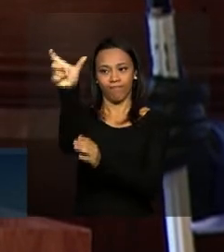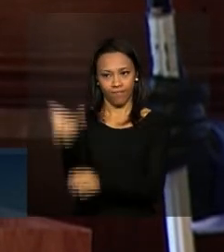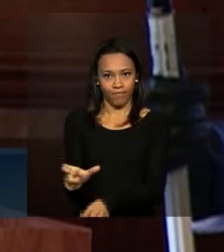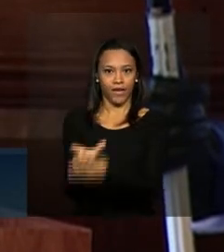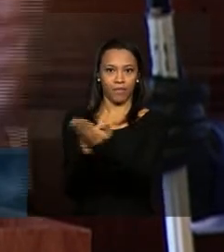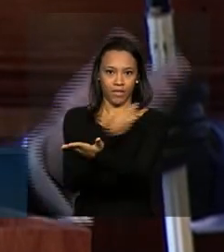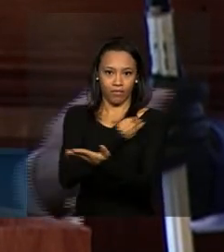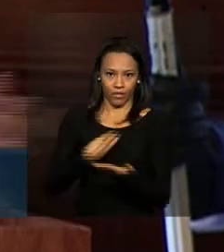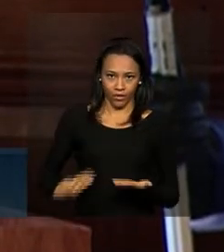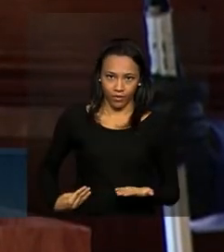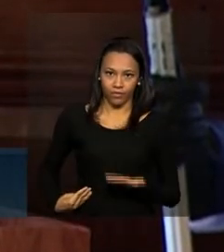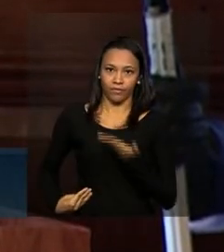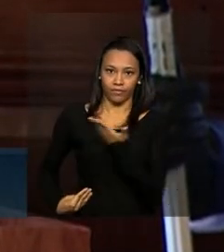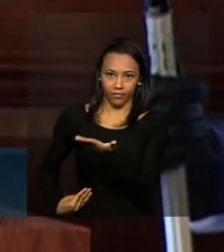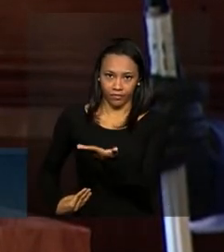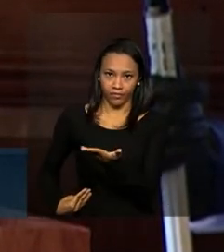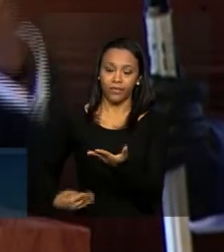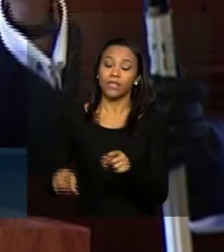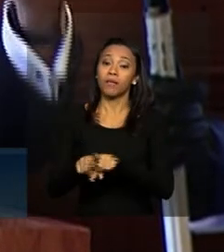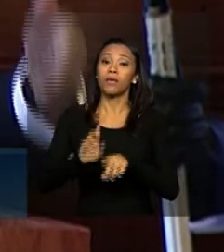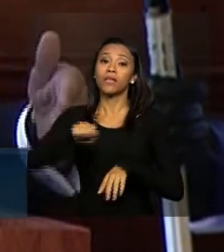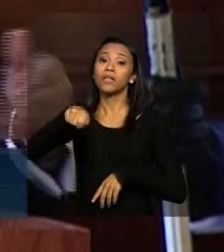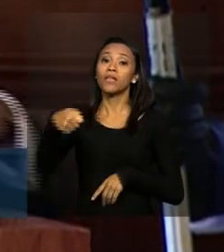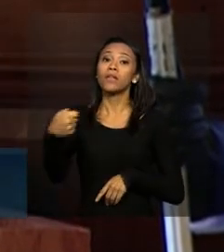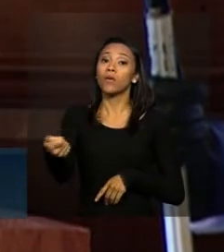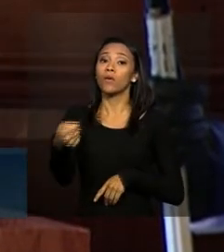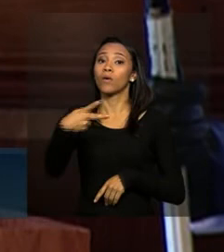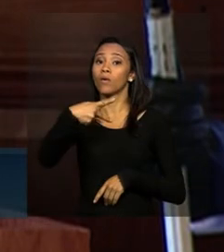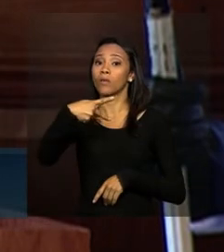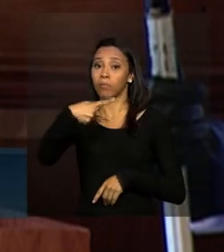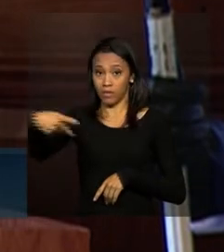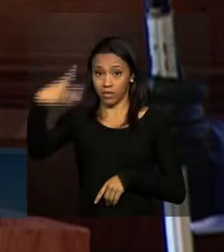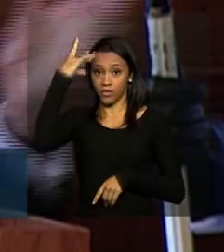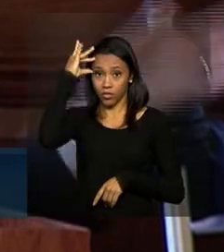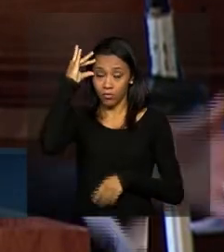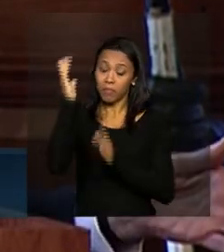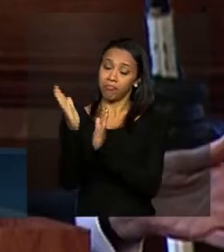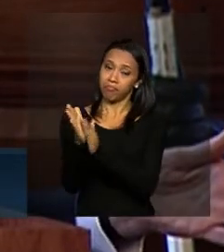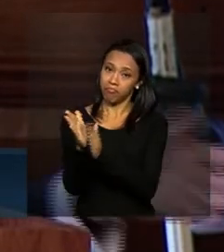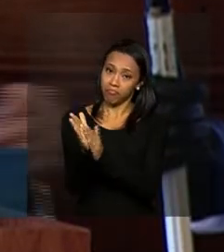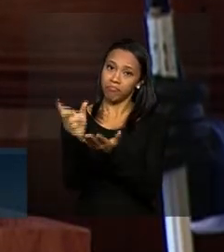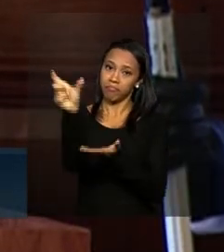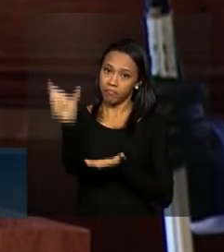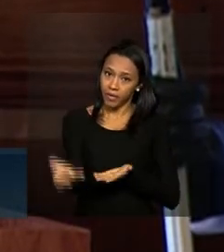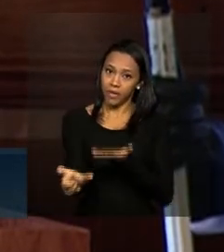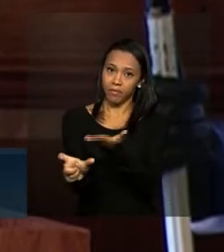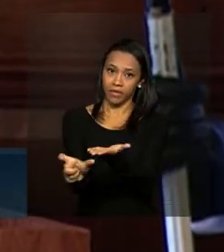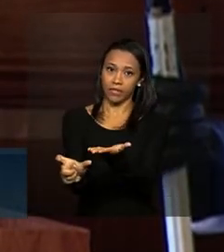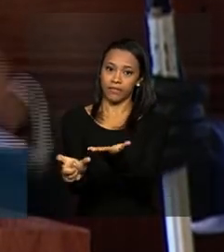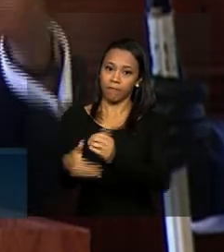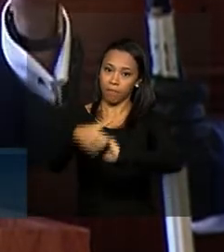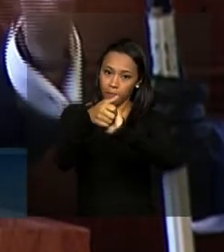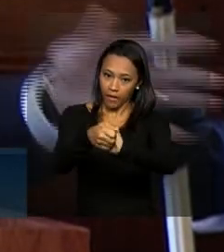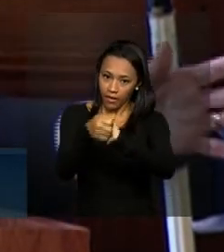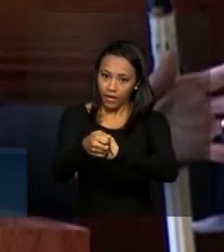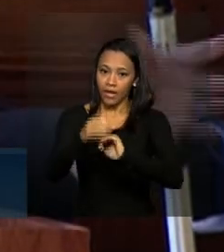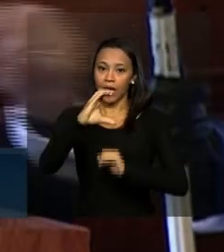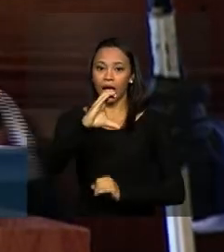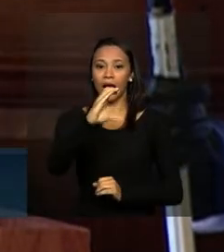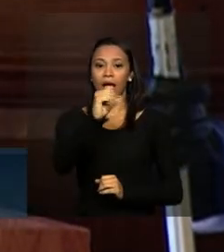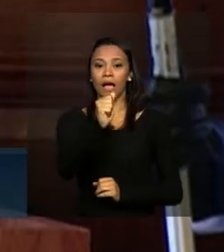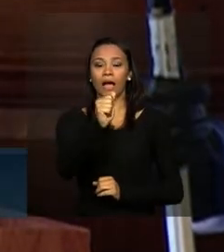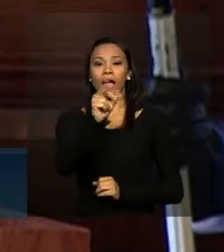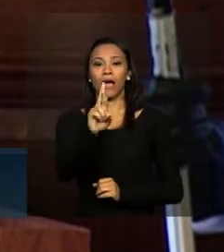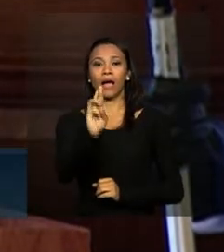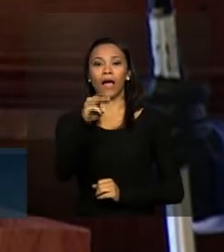meu nome, em nome da presidente Dilma, e parabéns e cumprimentos. A Carmen Lúcia gentilmente fez o